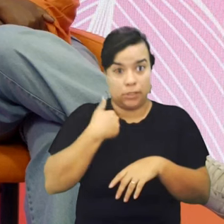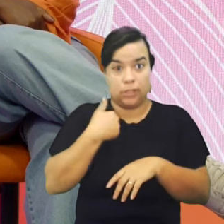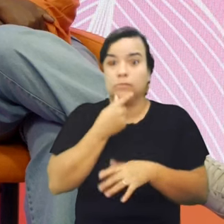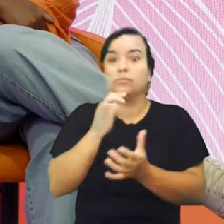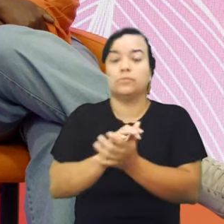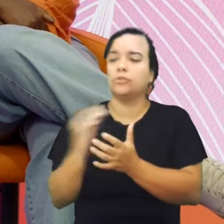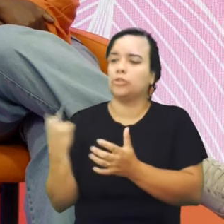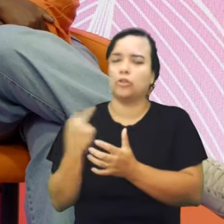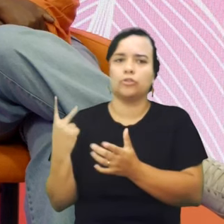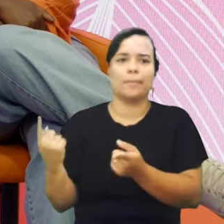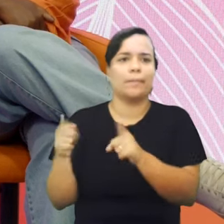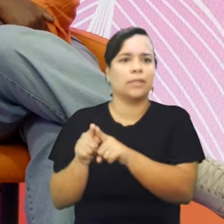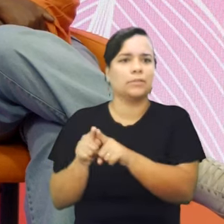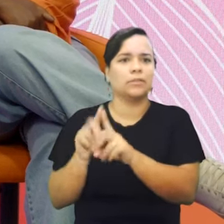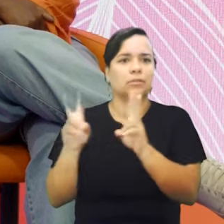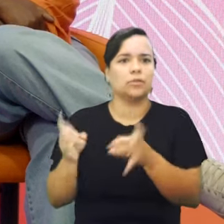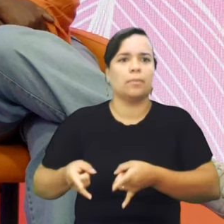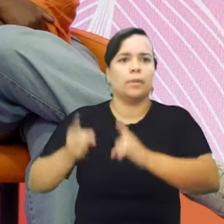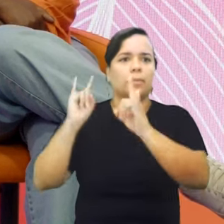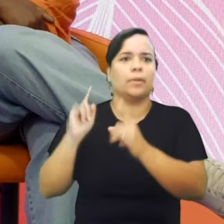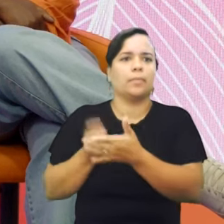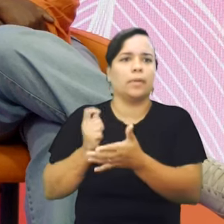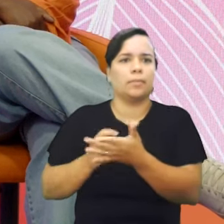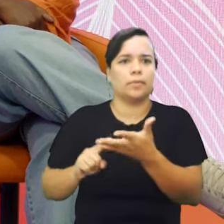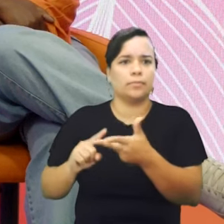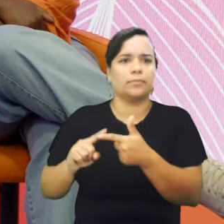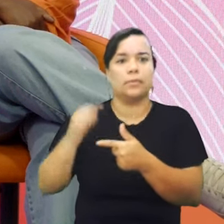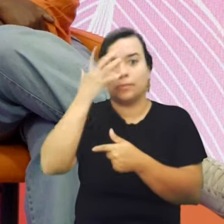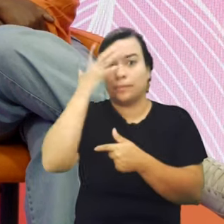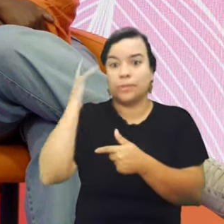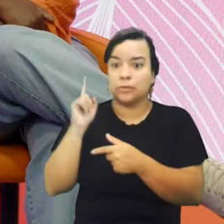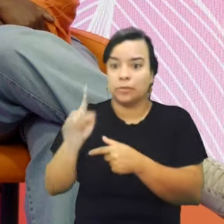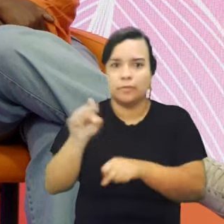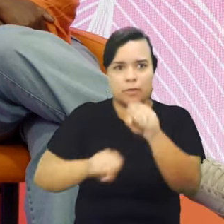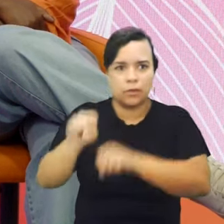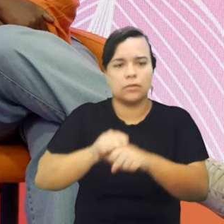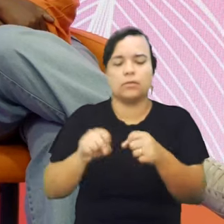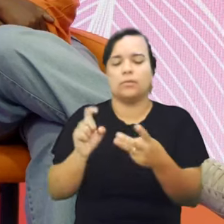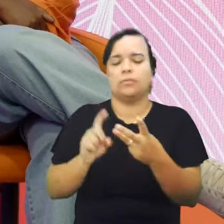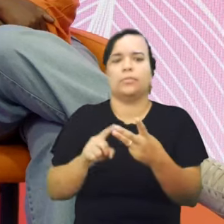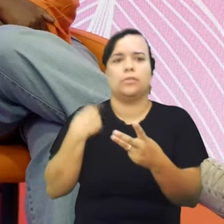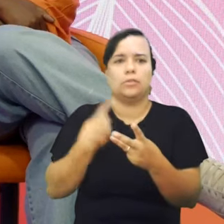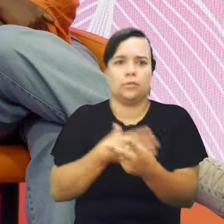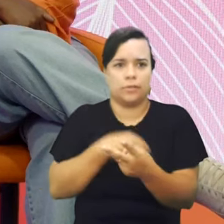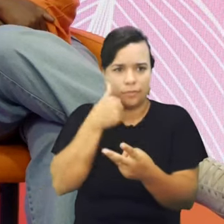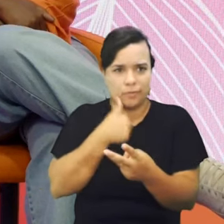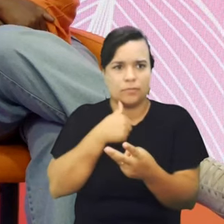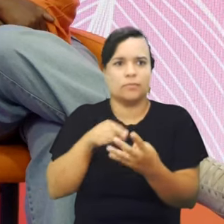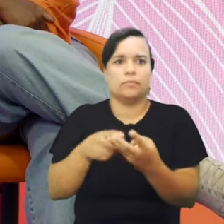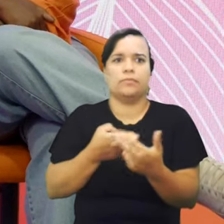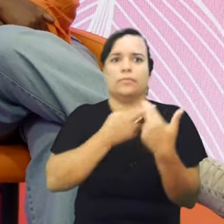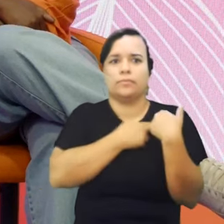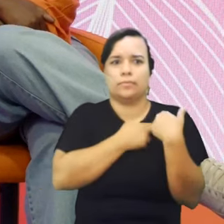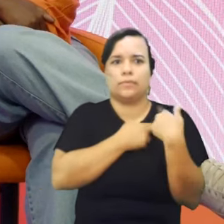uma parceria em relação ao apartamento que a gente mora, ajudante que vai na nossa casa ajudar a nossa filha. Assim, não é a responsabilidade da Carol, eu